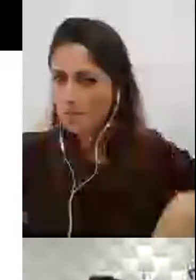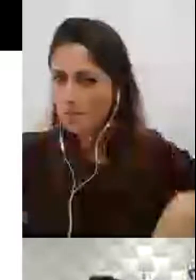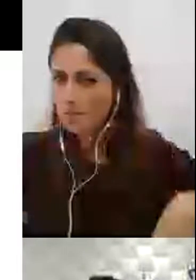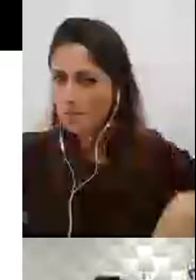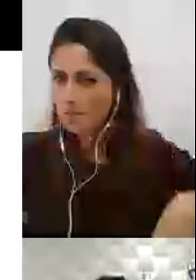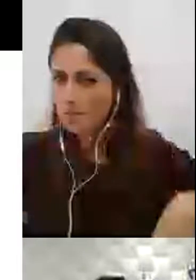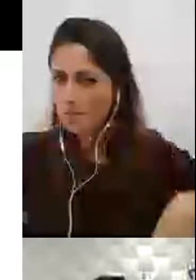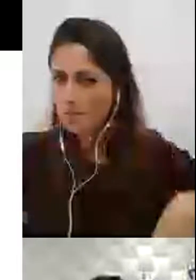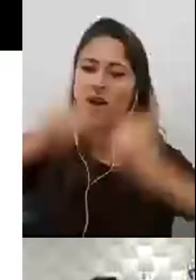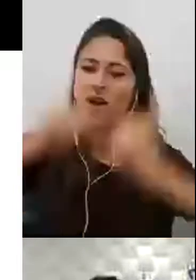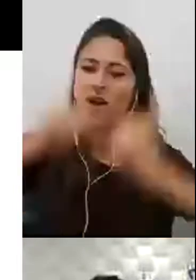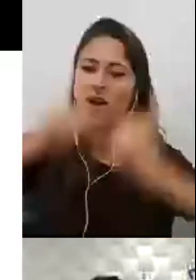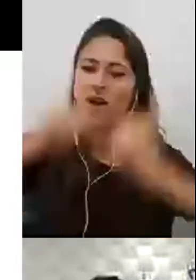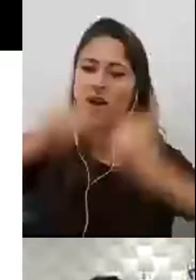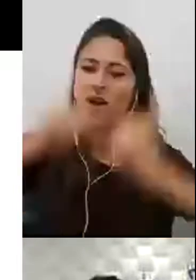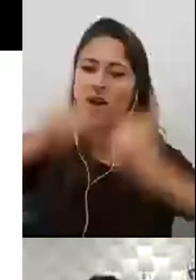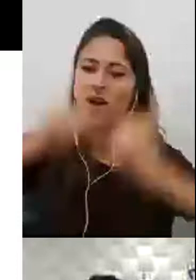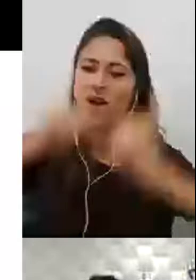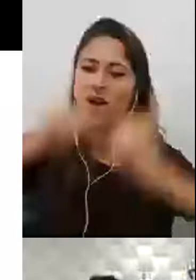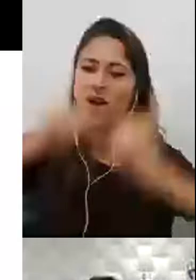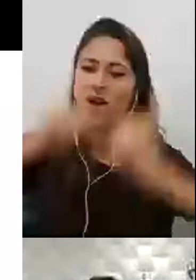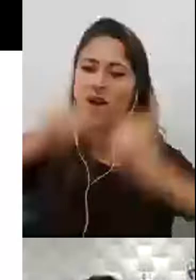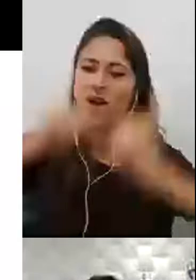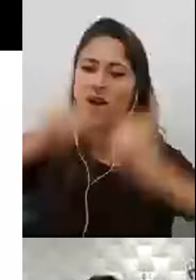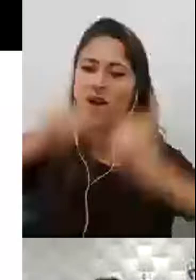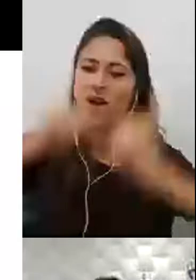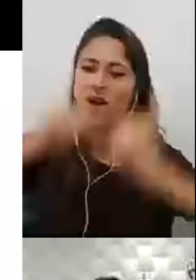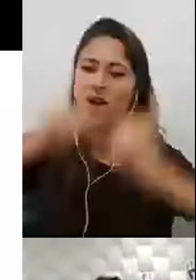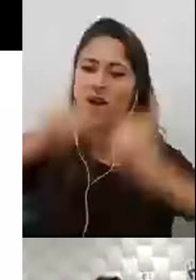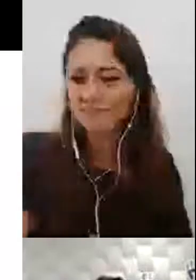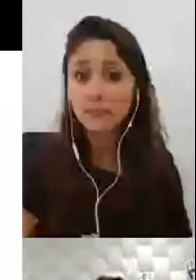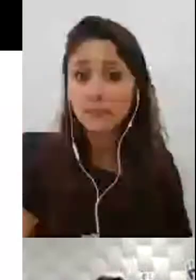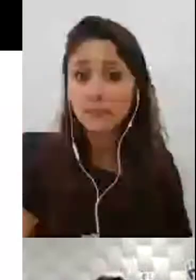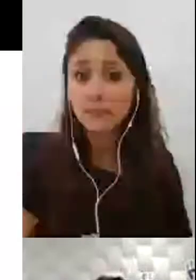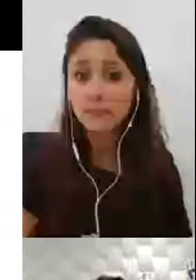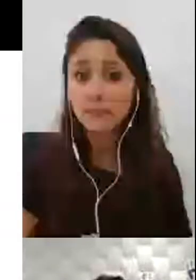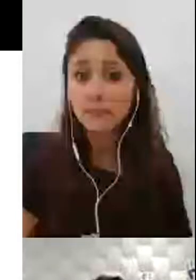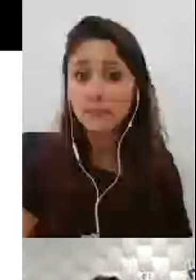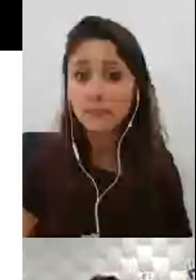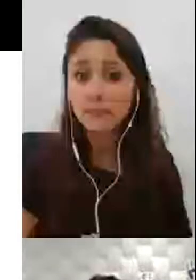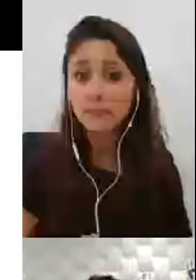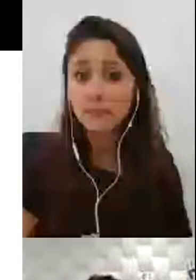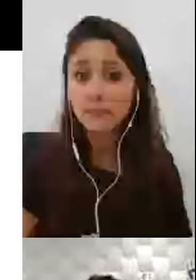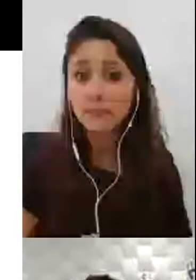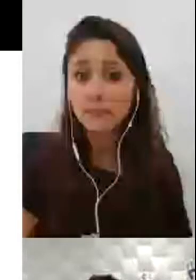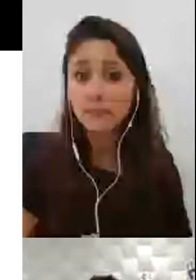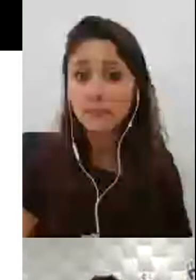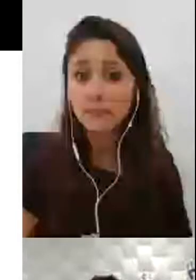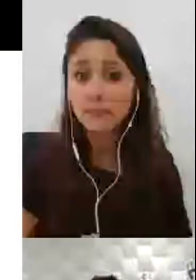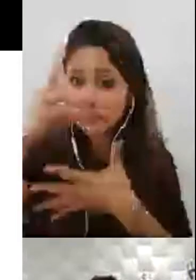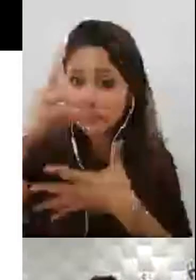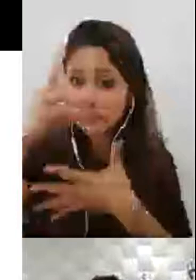informações são validadas e são emitidas em tempo real, onde o engenheiro vai acompanhando no seu laptop e